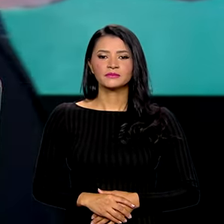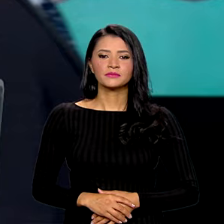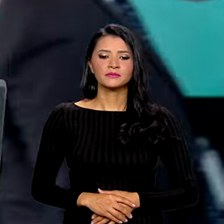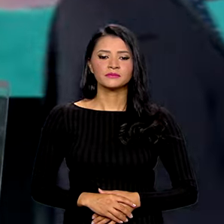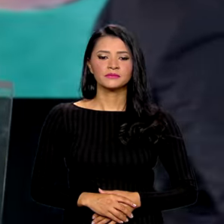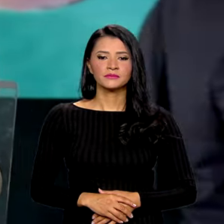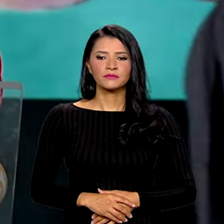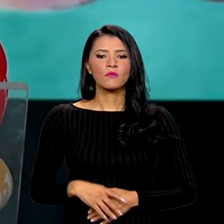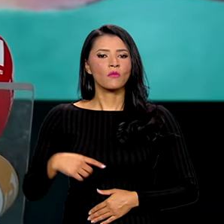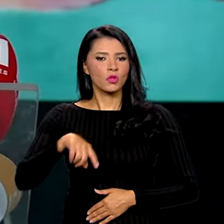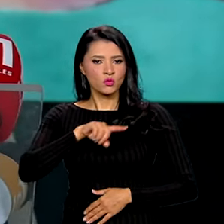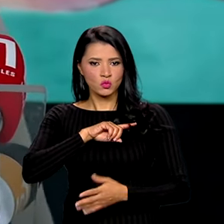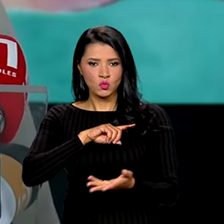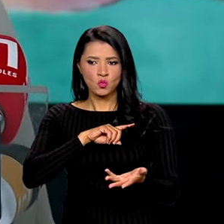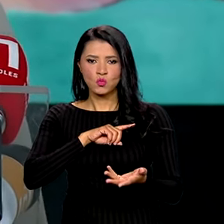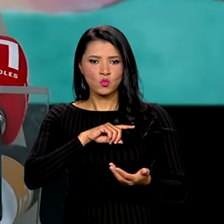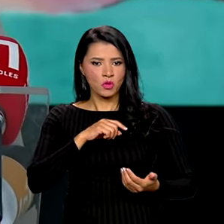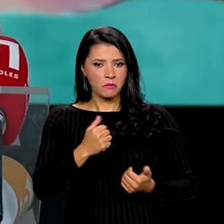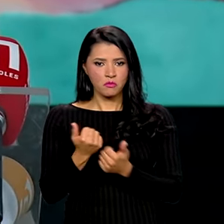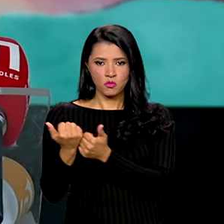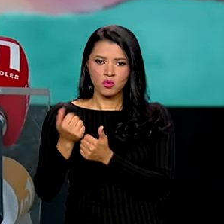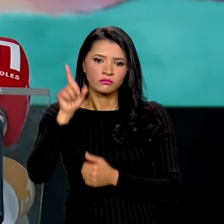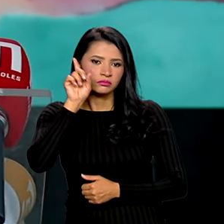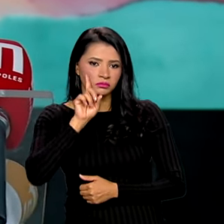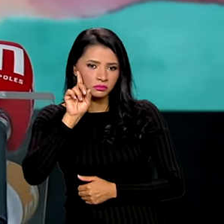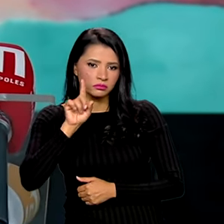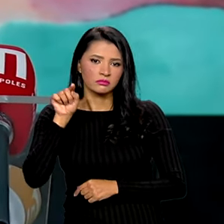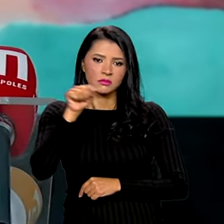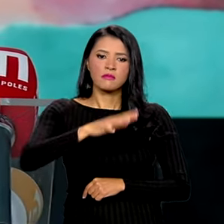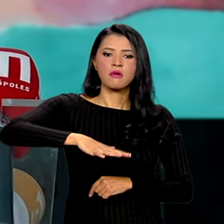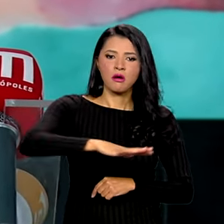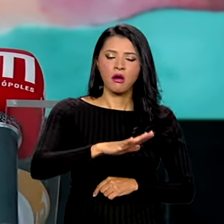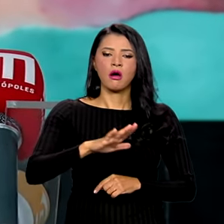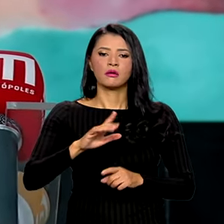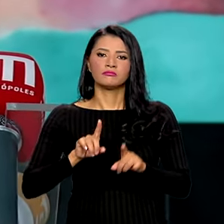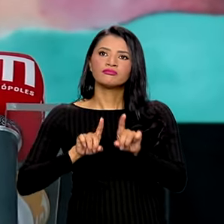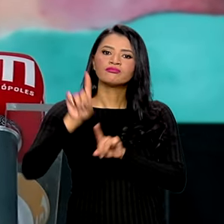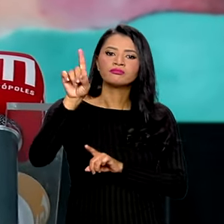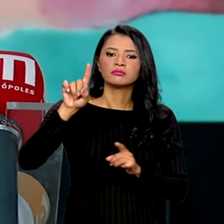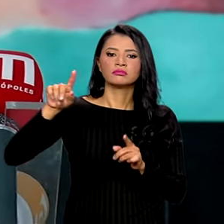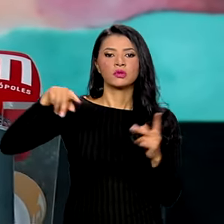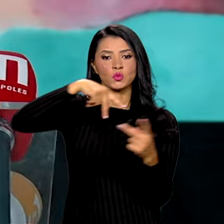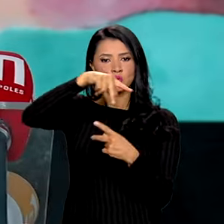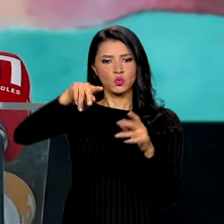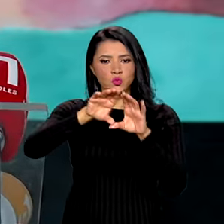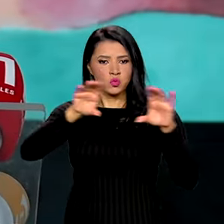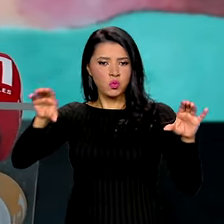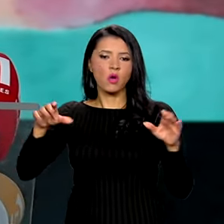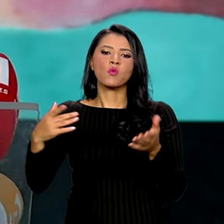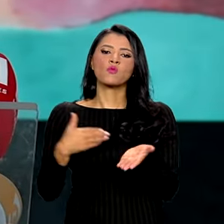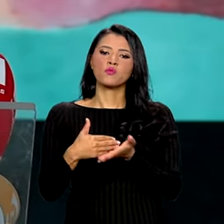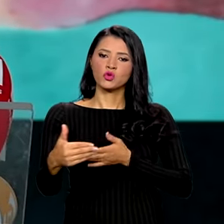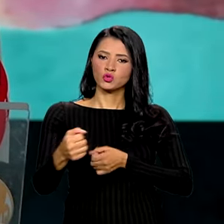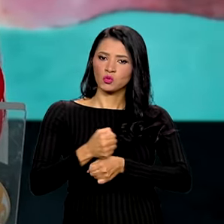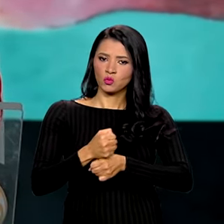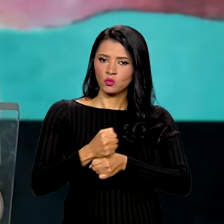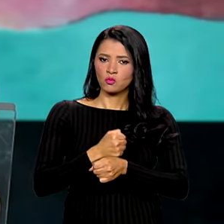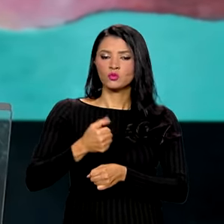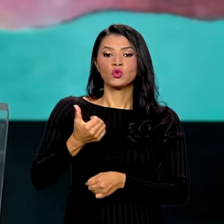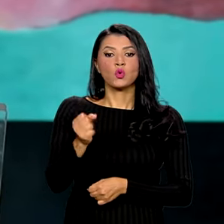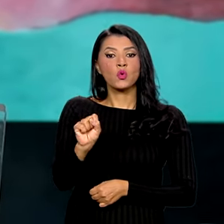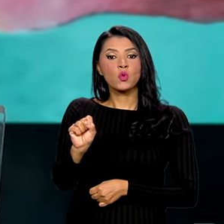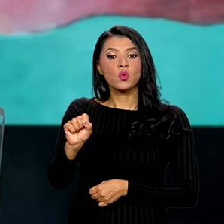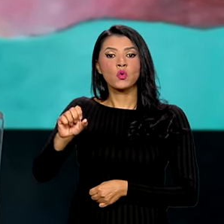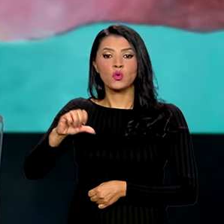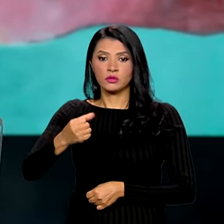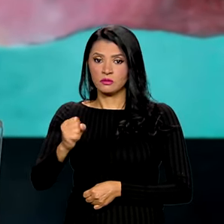A nossa cooperação com os Estados Unidos na área espacial vem desde a década de 80. E as mais relevantes